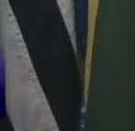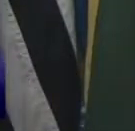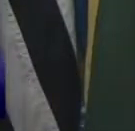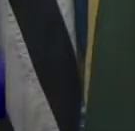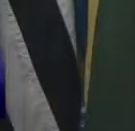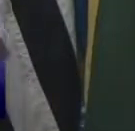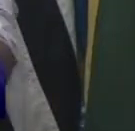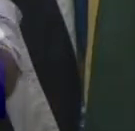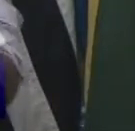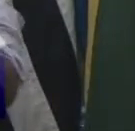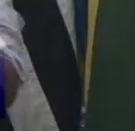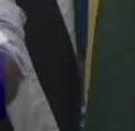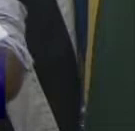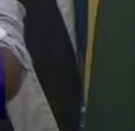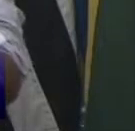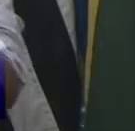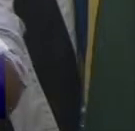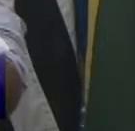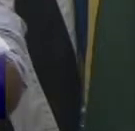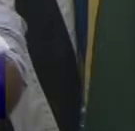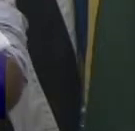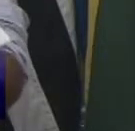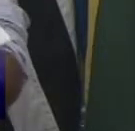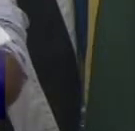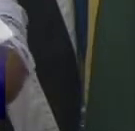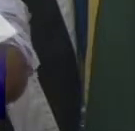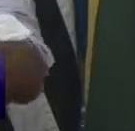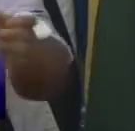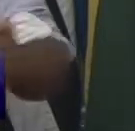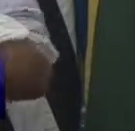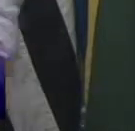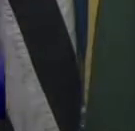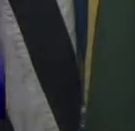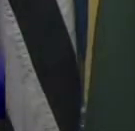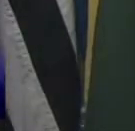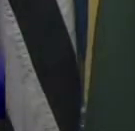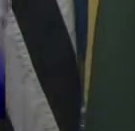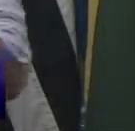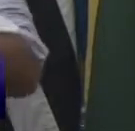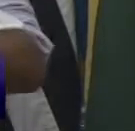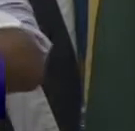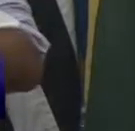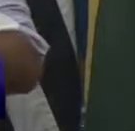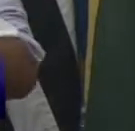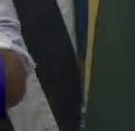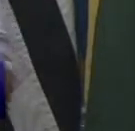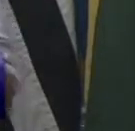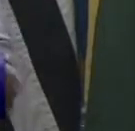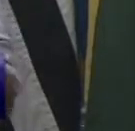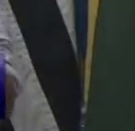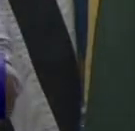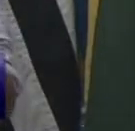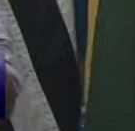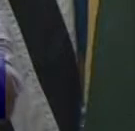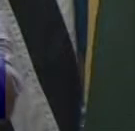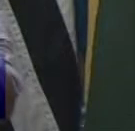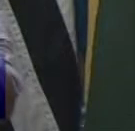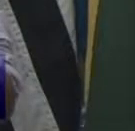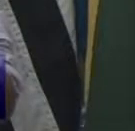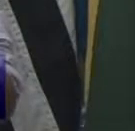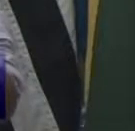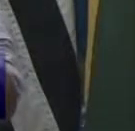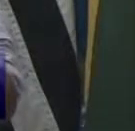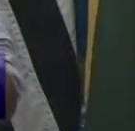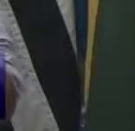Brincadeiras à parte, na época eu fiz essa piada e ninguém riu. Como aqui, também ninguém riu. Mas eu queria dizer, senhores, que